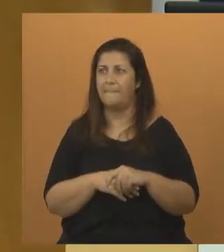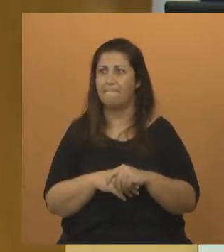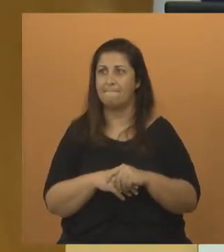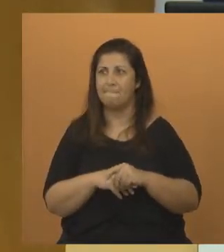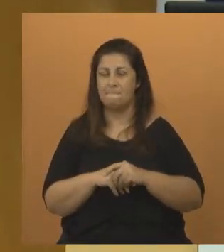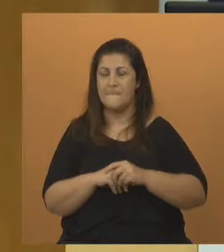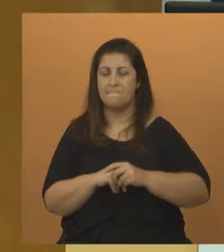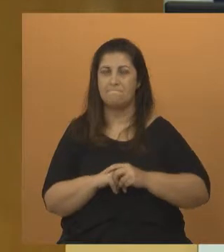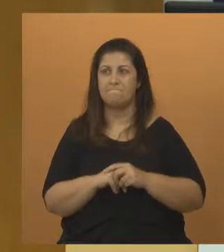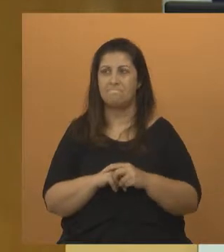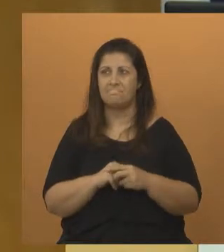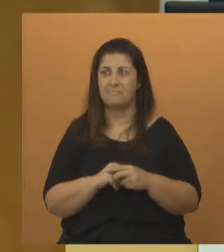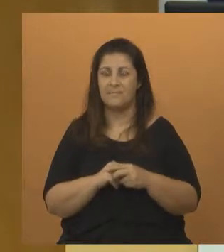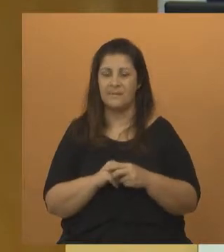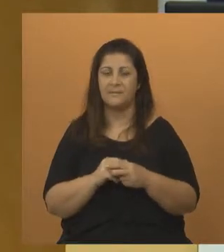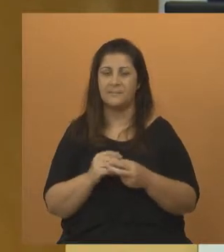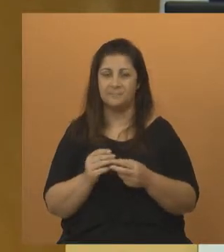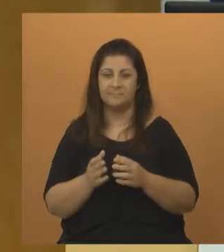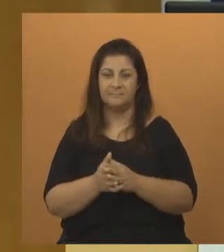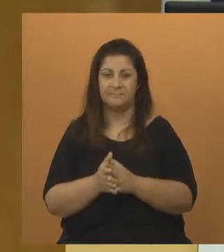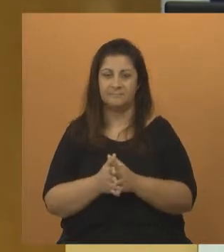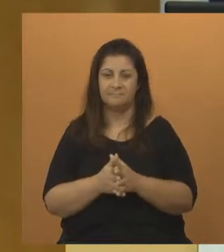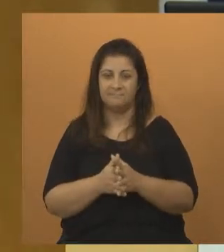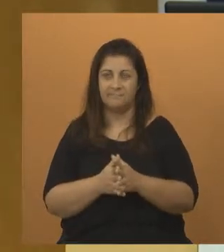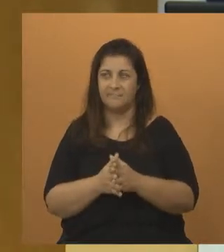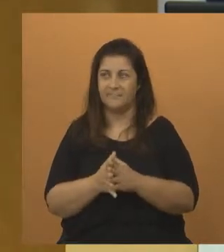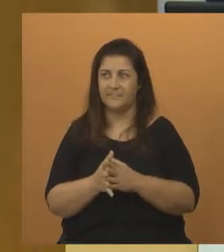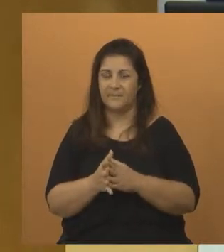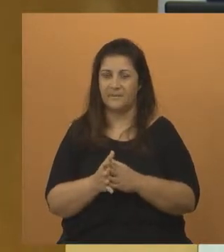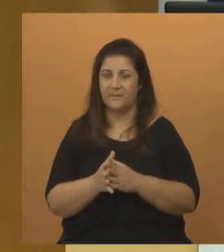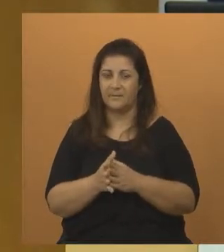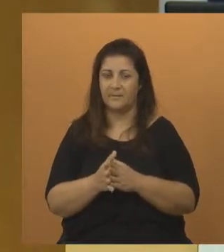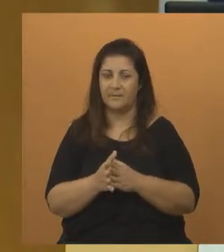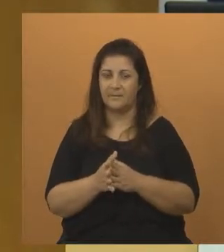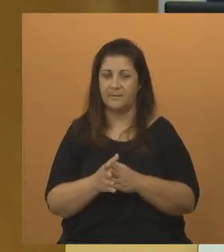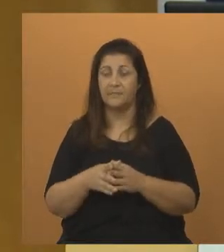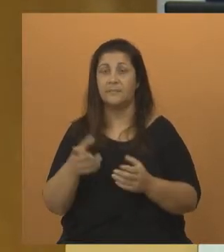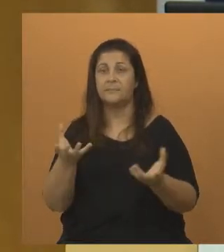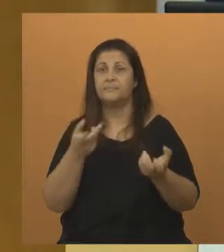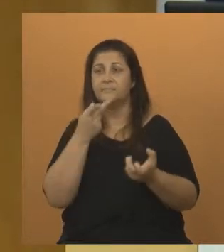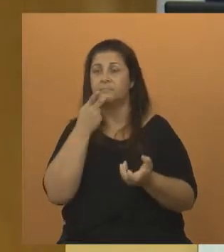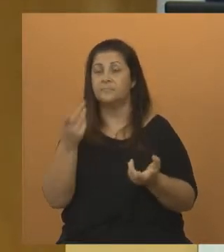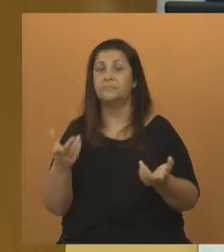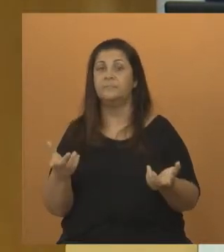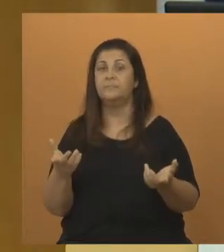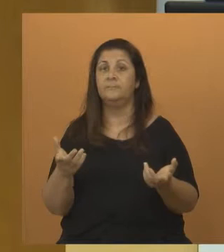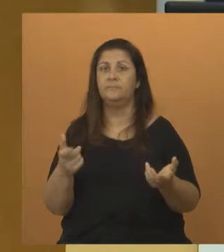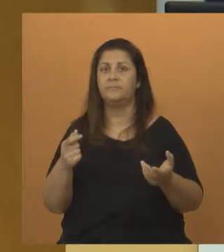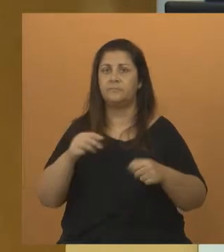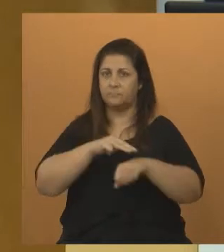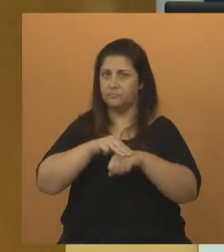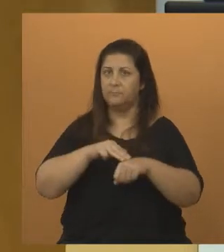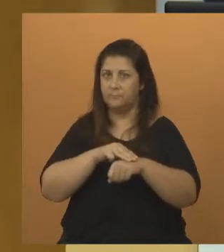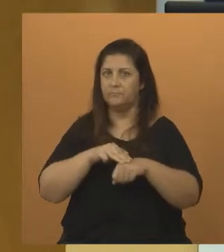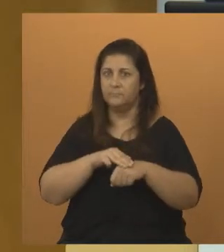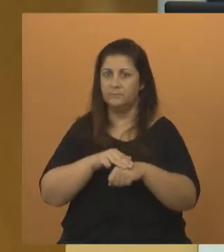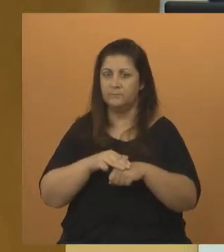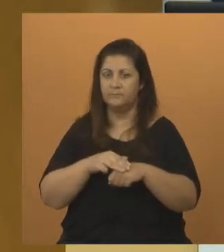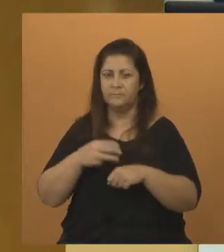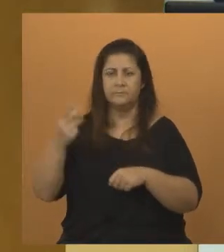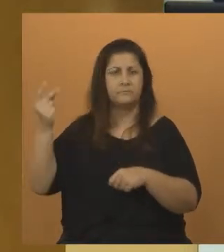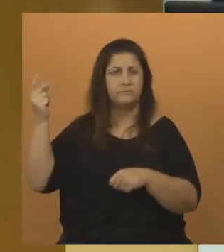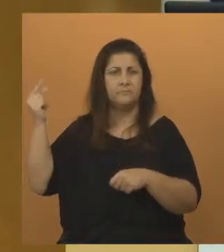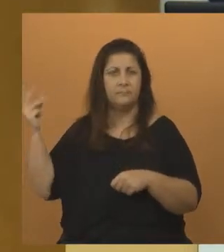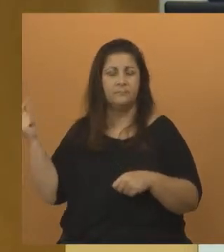de dar minha contribuição com relação a esse projeto, né? Dizer que essa é a conclusão de uma conversa que tivemos lá